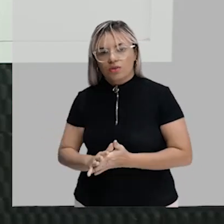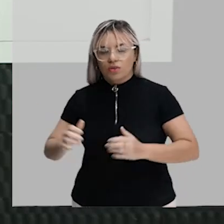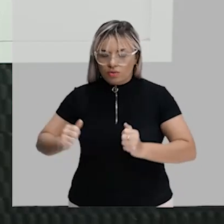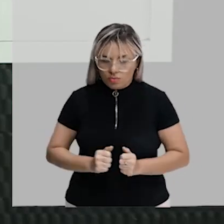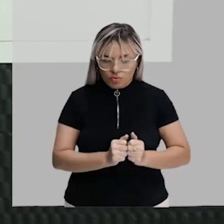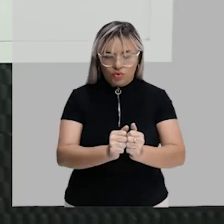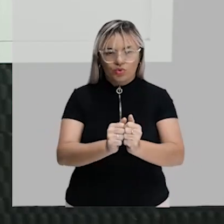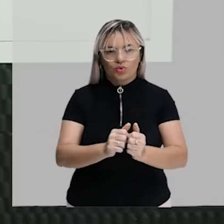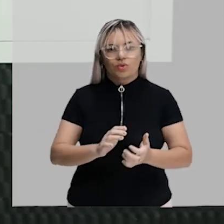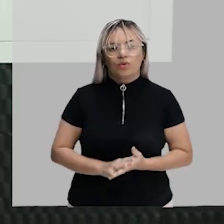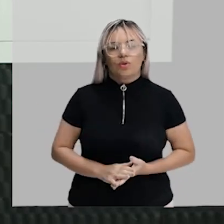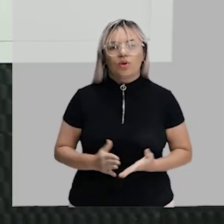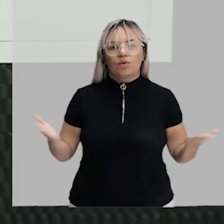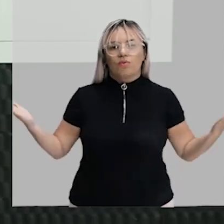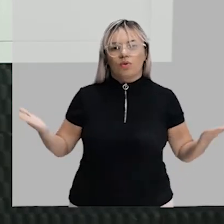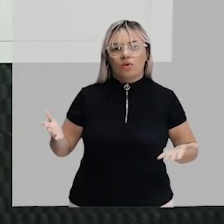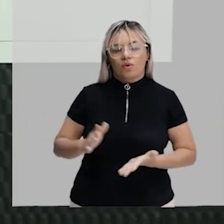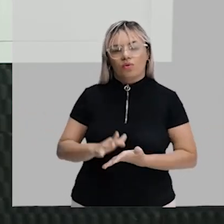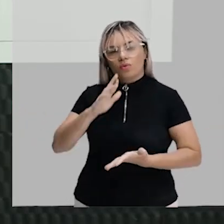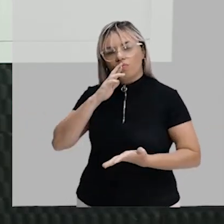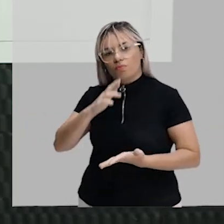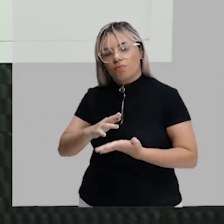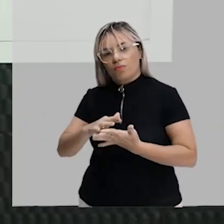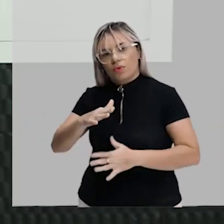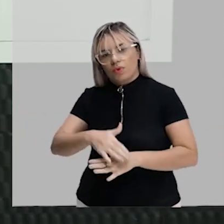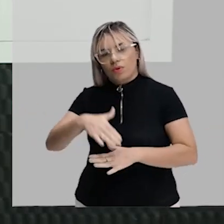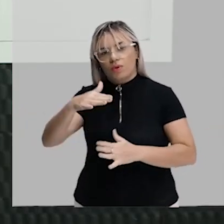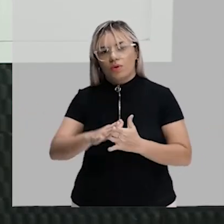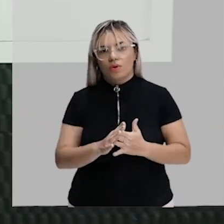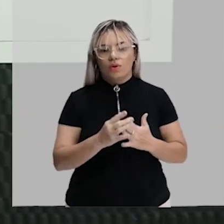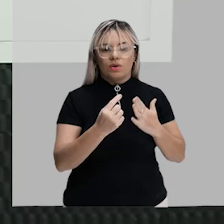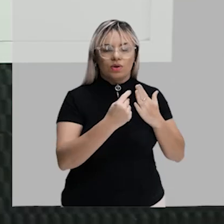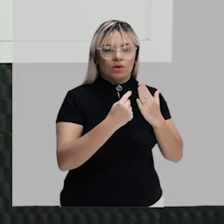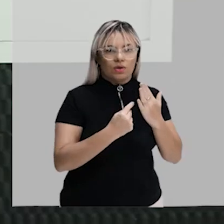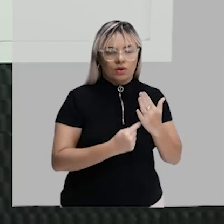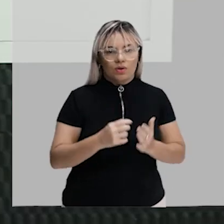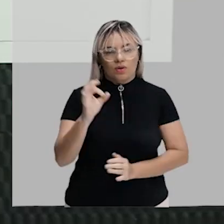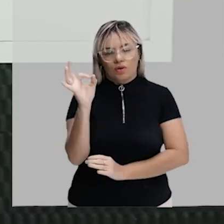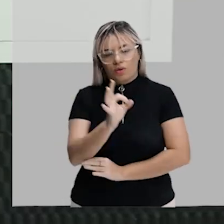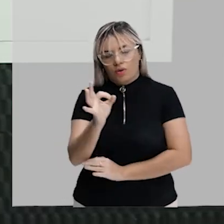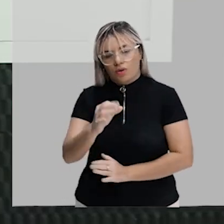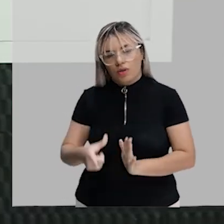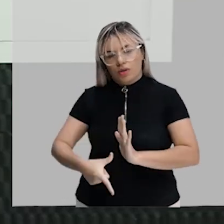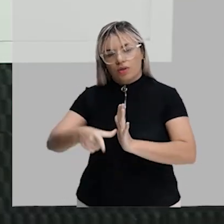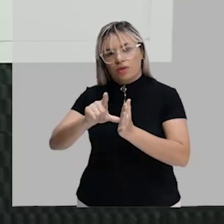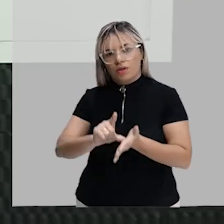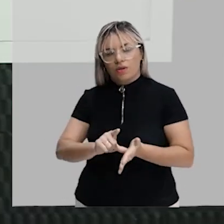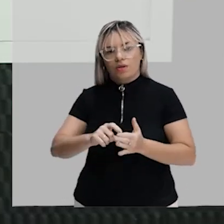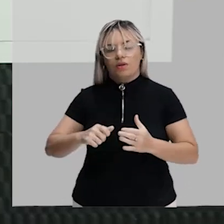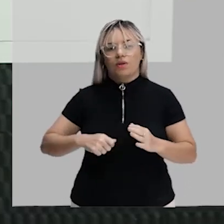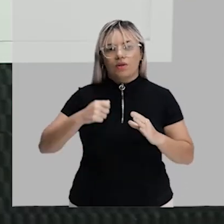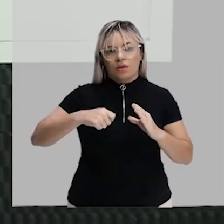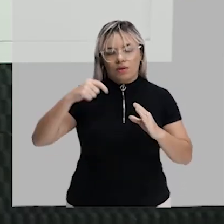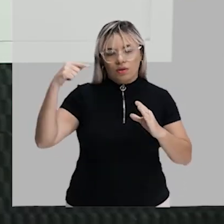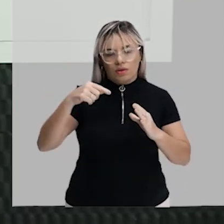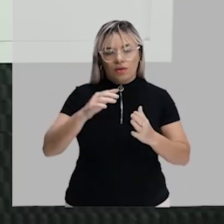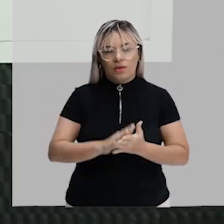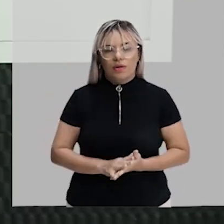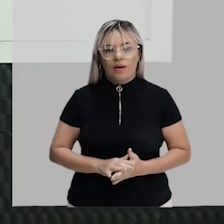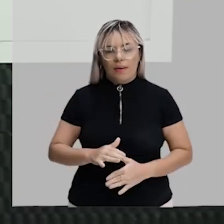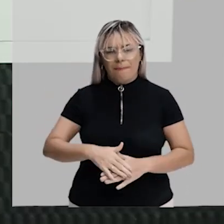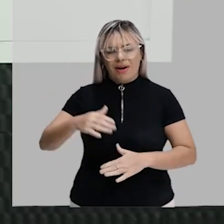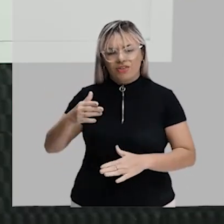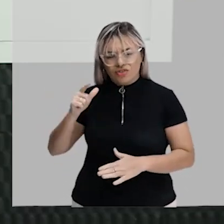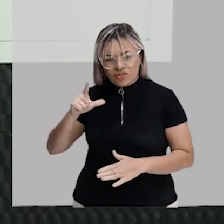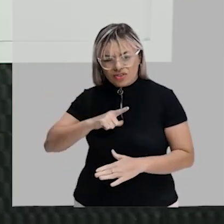estão sós. Hoje a gente vai resolver mais uma lista de porcentagem. Falei no último vídeo que porcentagem é o assunto que mais cai no